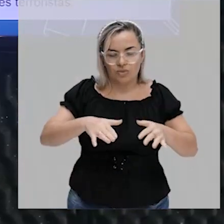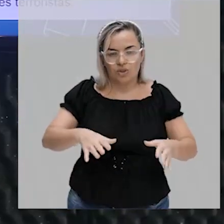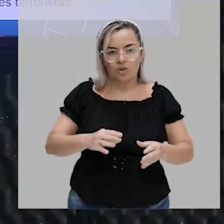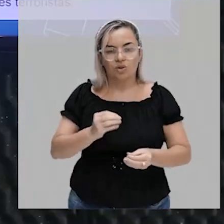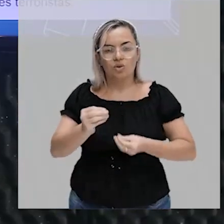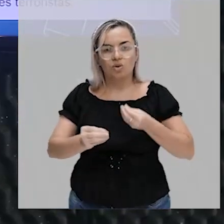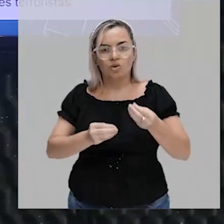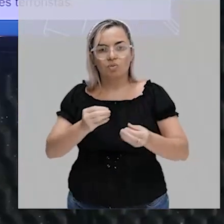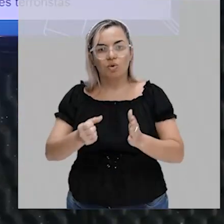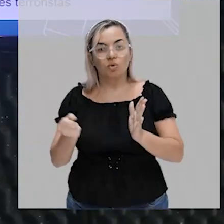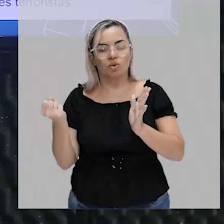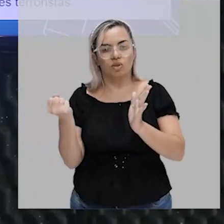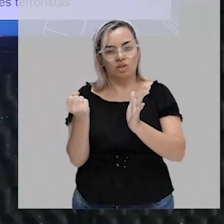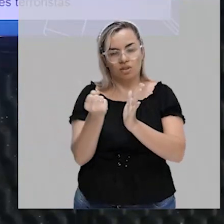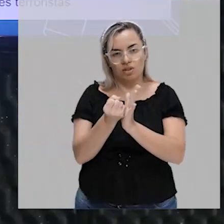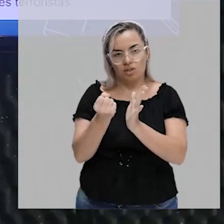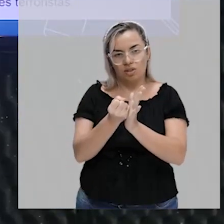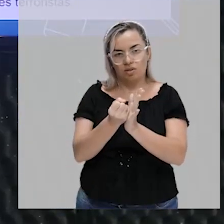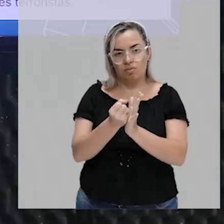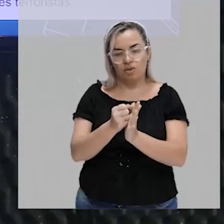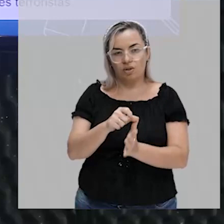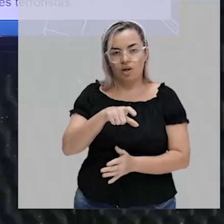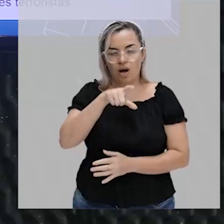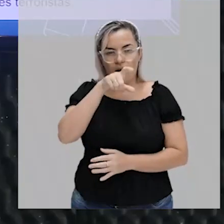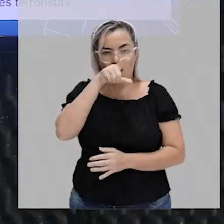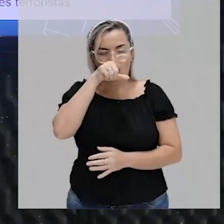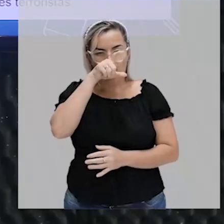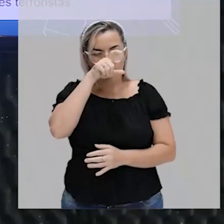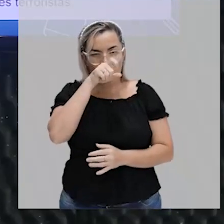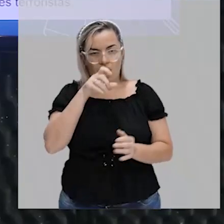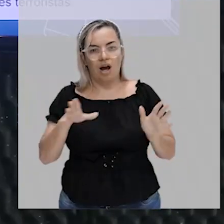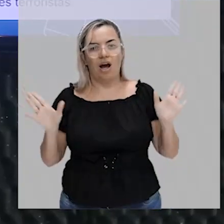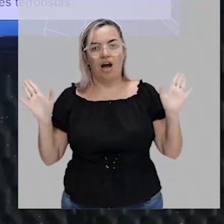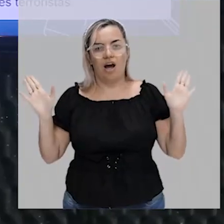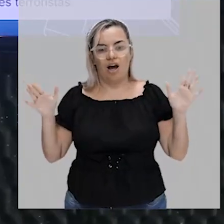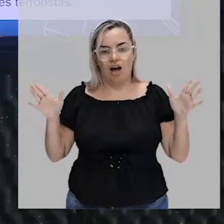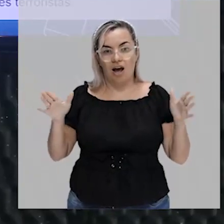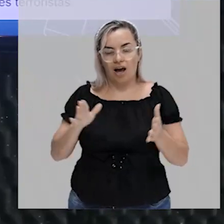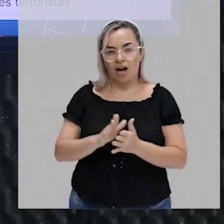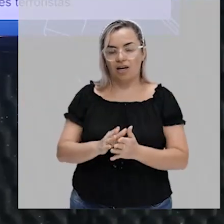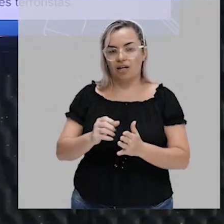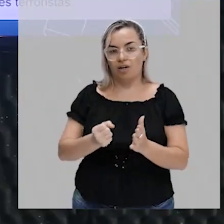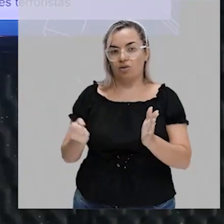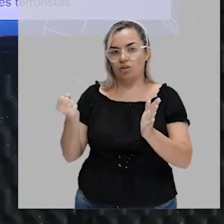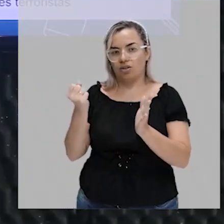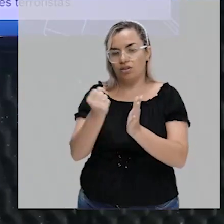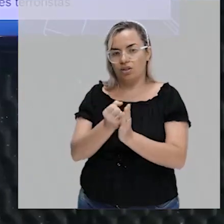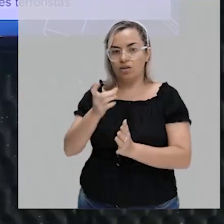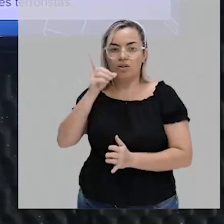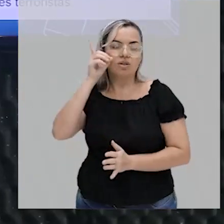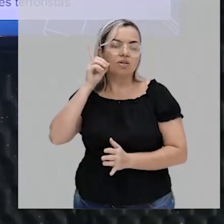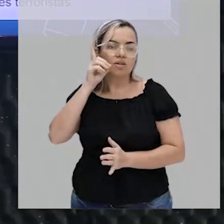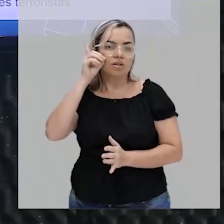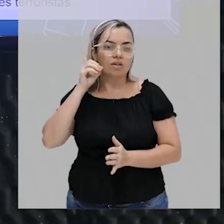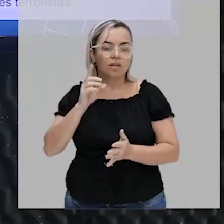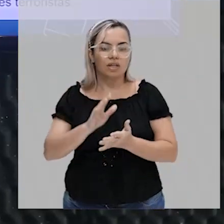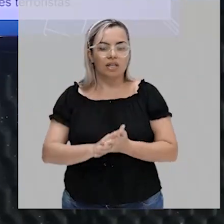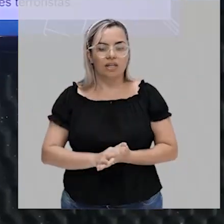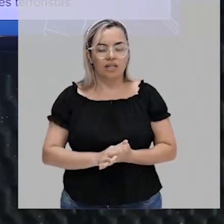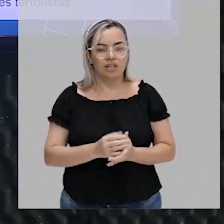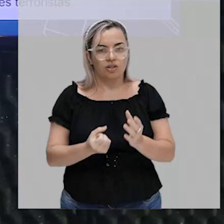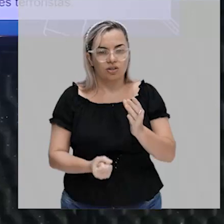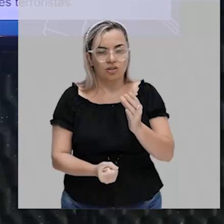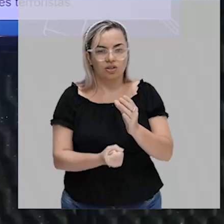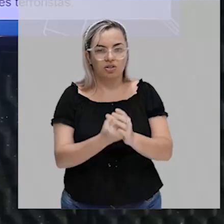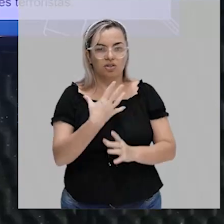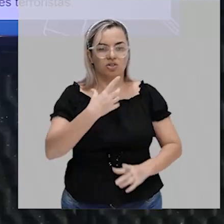maior, sobre todo o mundo, ele começa a criar rivalidades com outras regiões, tá certo? E essas rivalidades elas vão